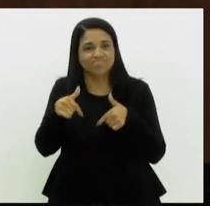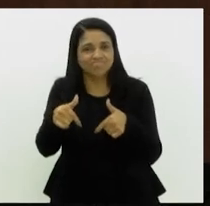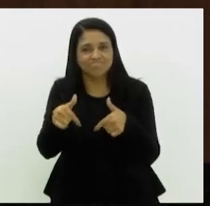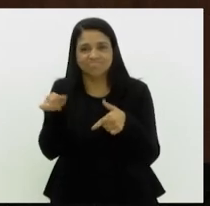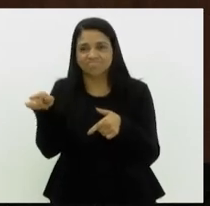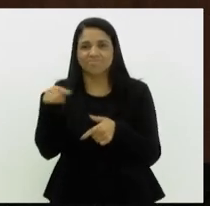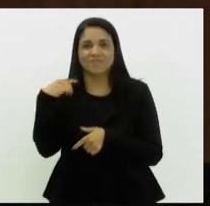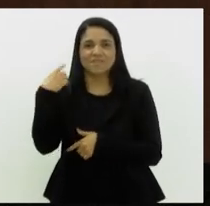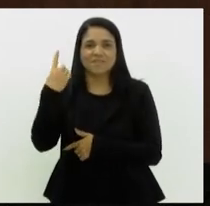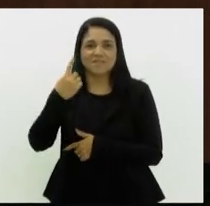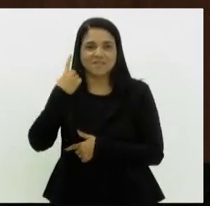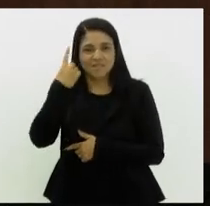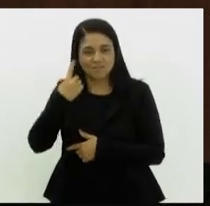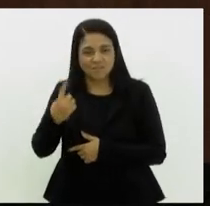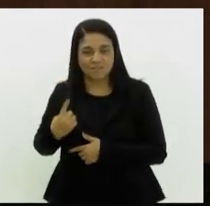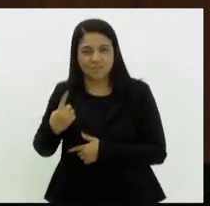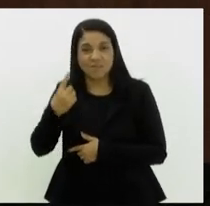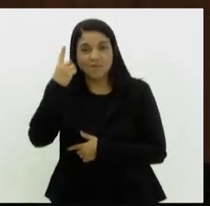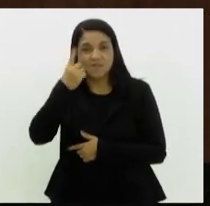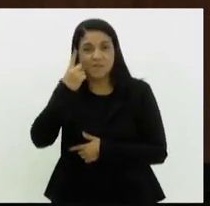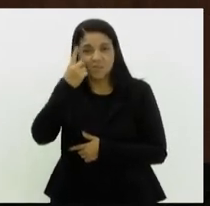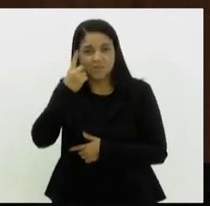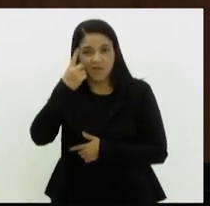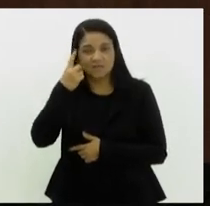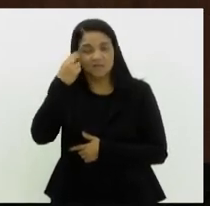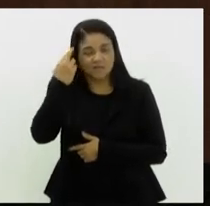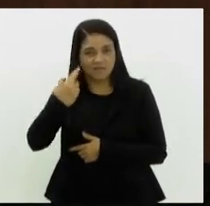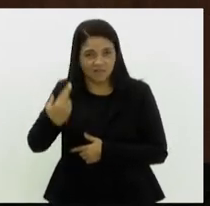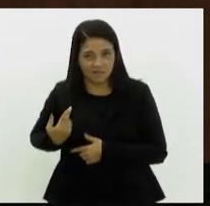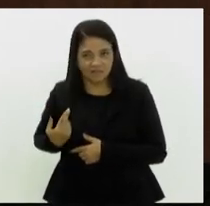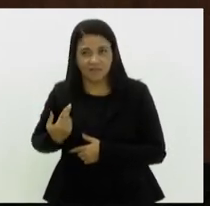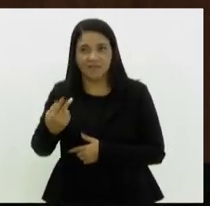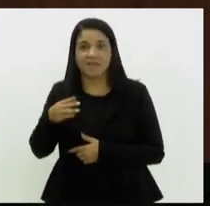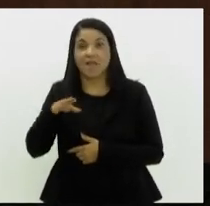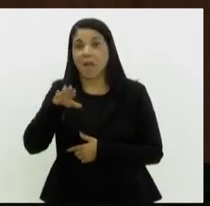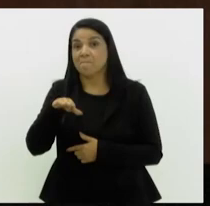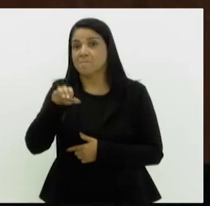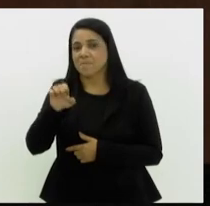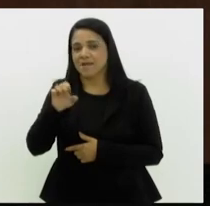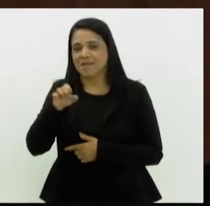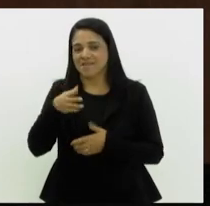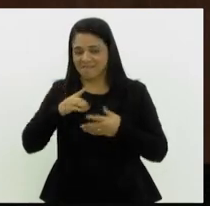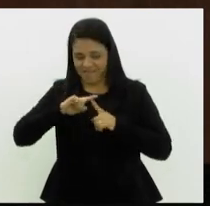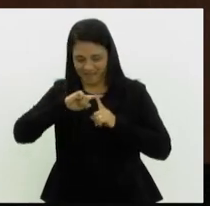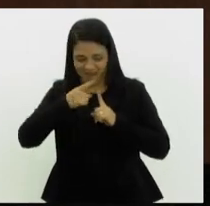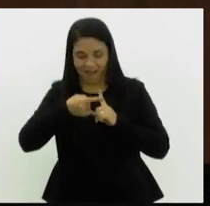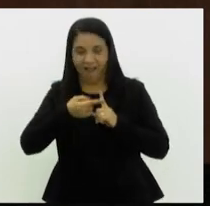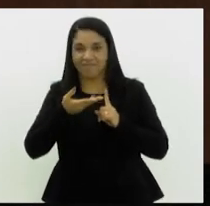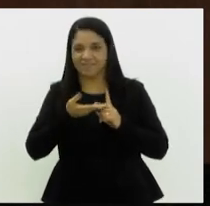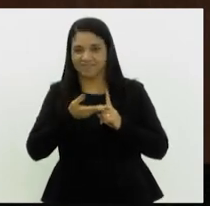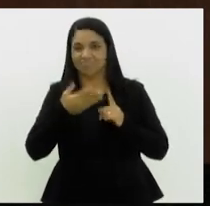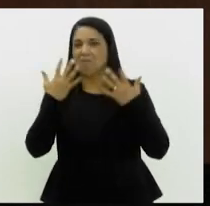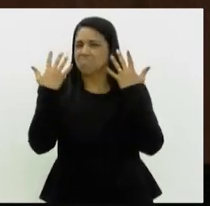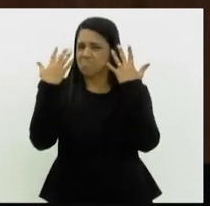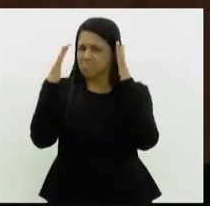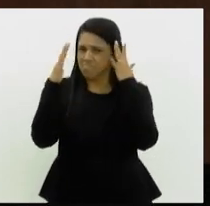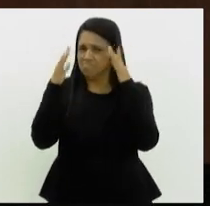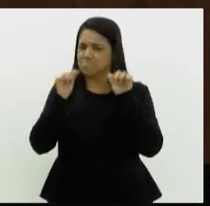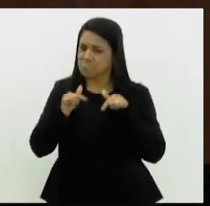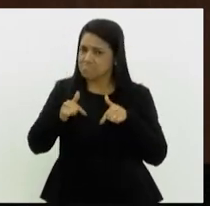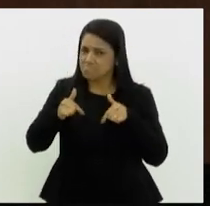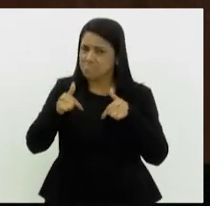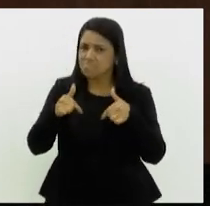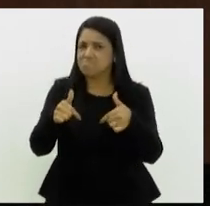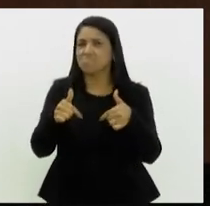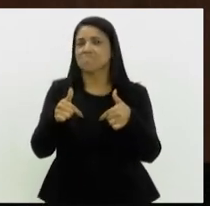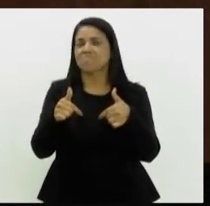colega deputada Renata Souza, que vai ser a mamãe do ano aqui, tá? Queria primeiro parabenizá-la pela iniciativa, dizer